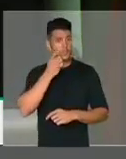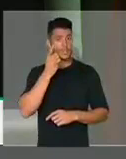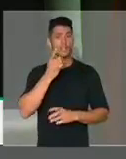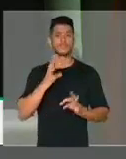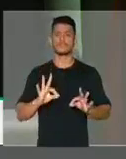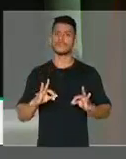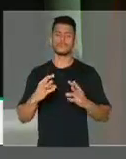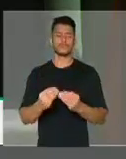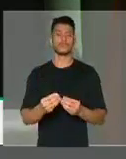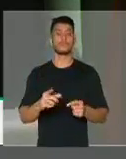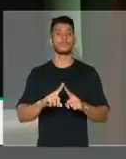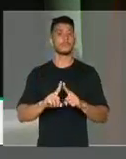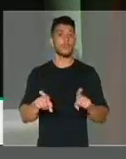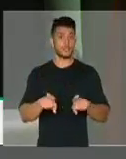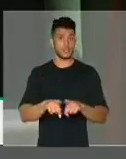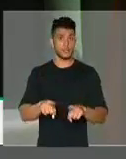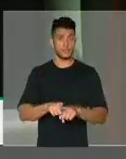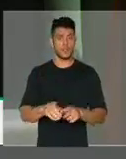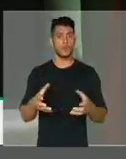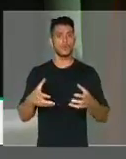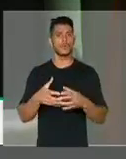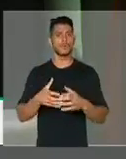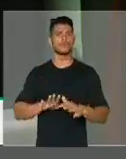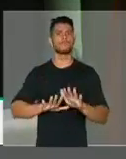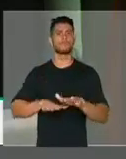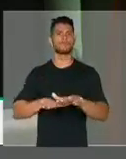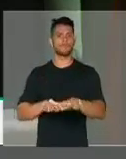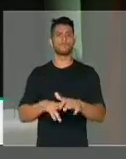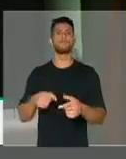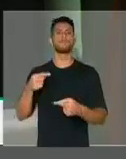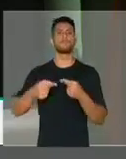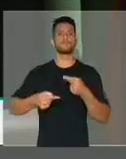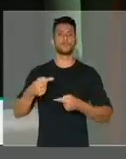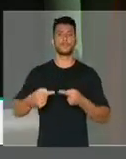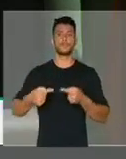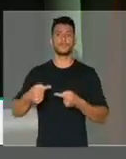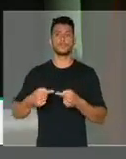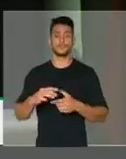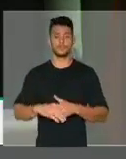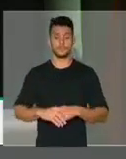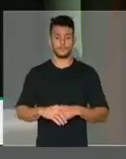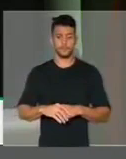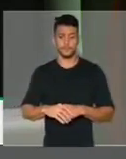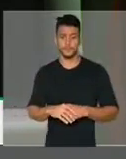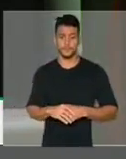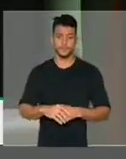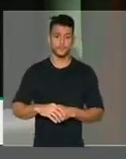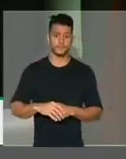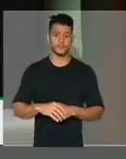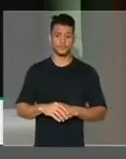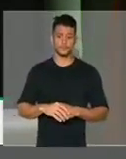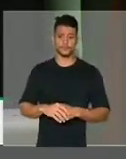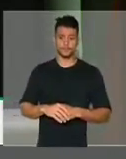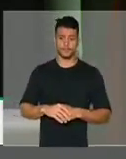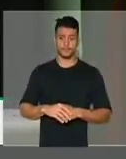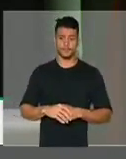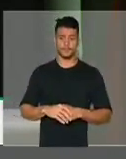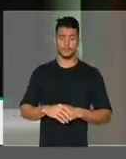sobretudo, a militância política do partido, que, de forma expressiva, todos acorreram